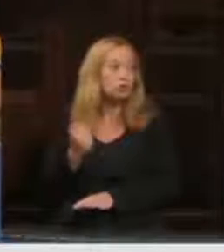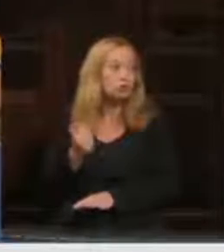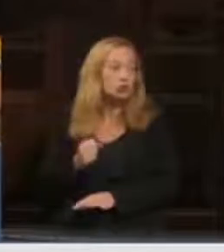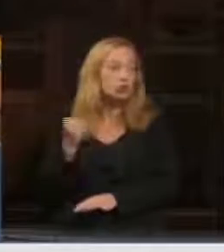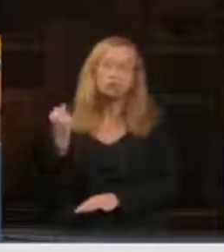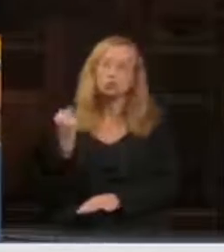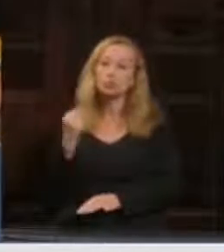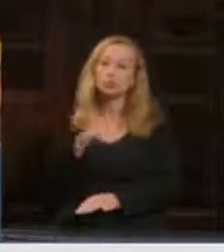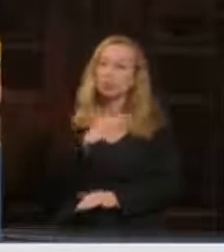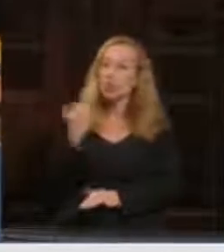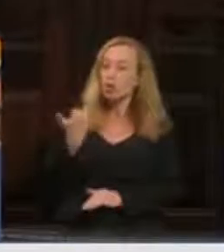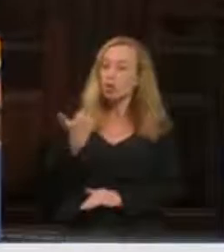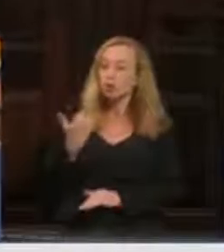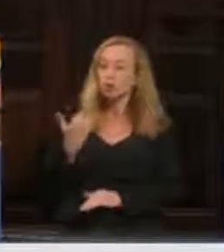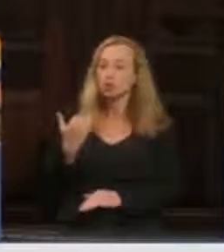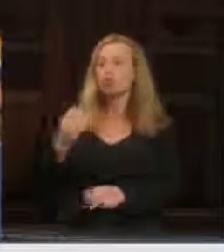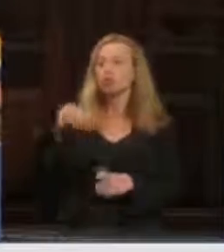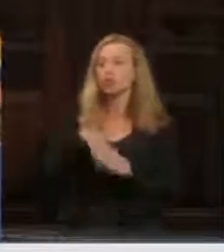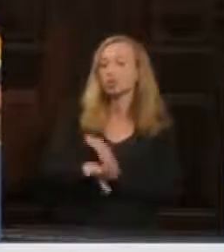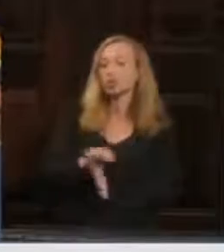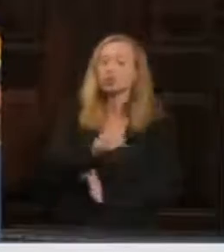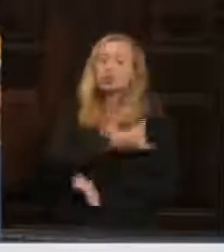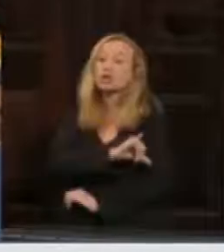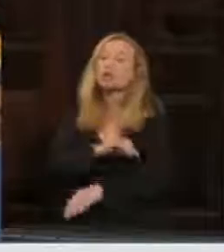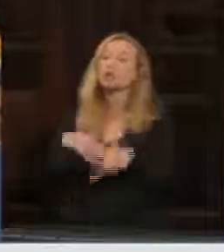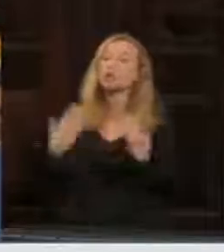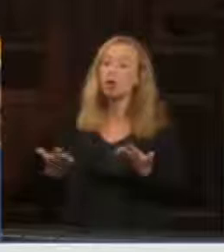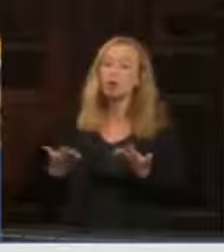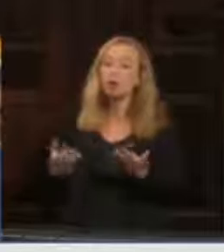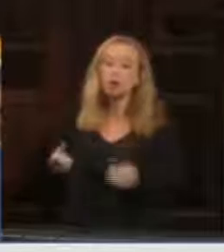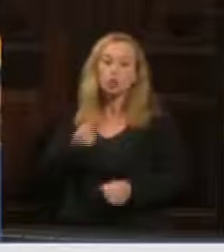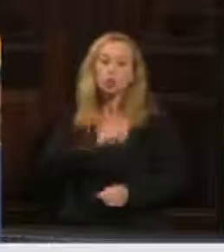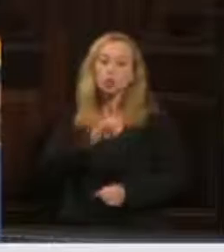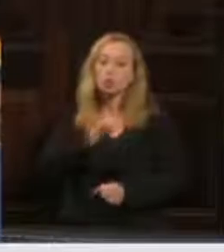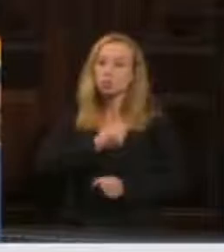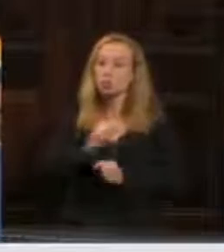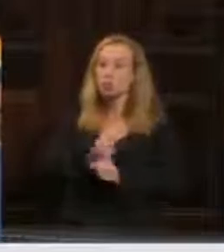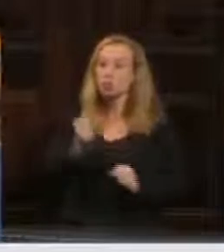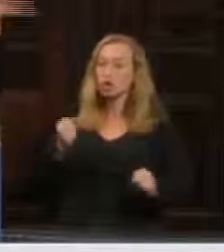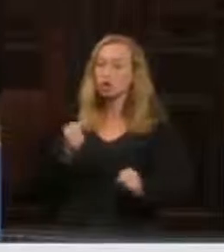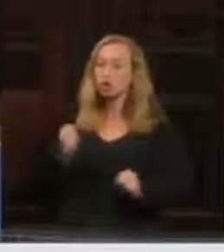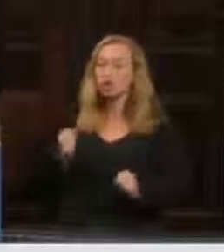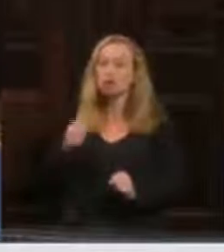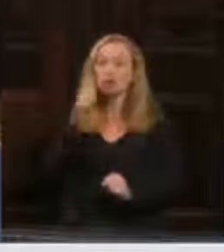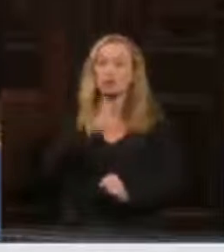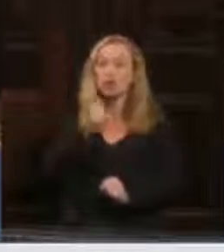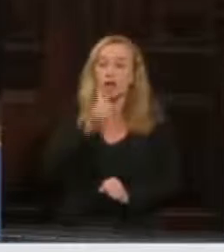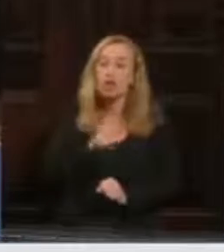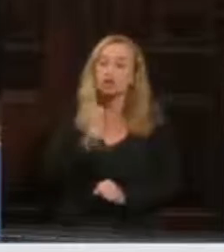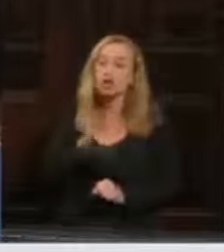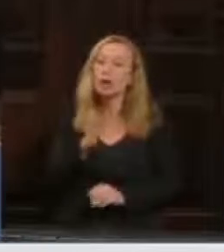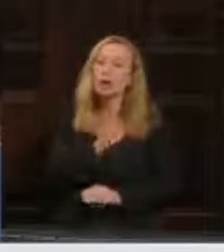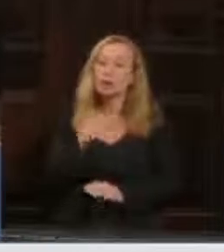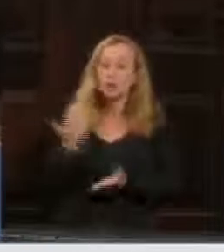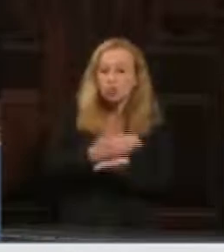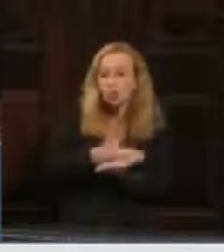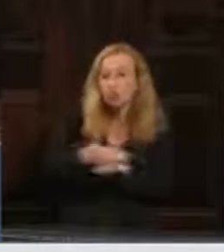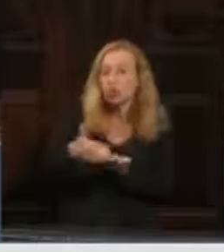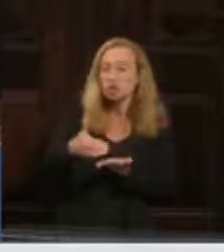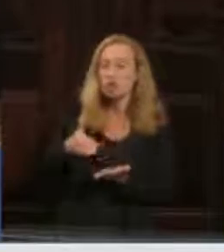Janeiro, senhor presidente, foi o que apresentou o maior número de mulheres assassinadas já no início do